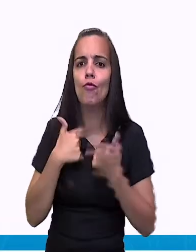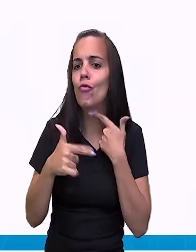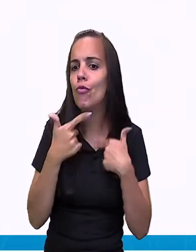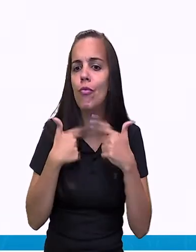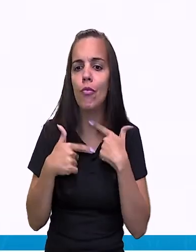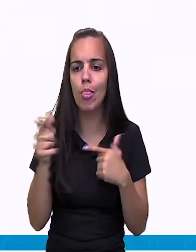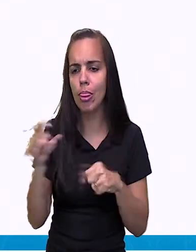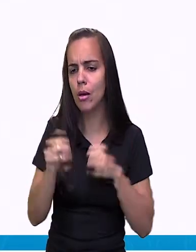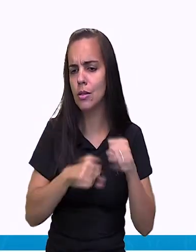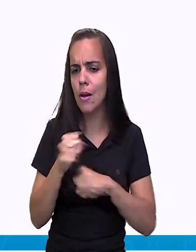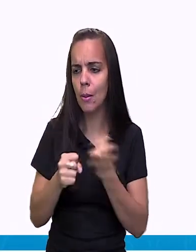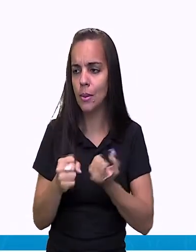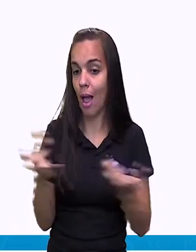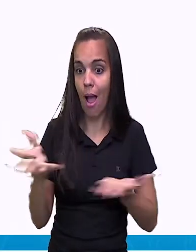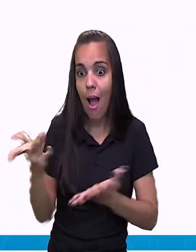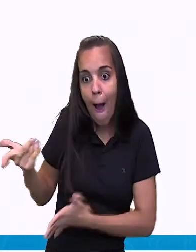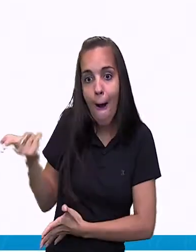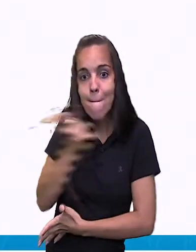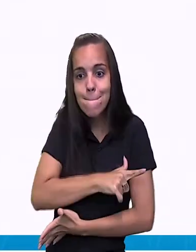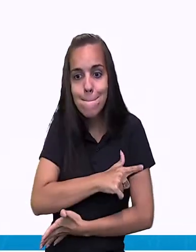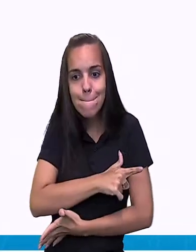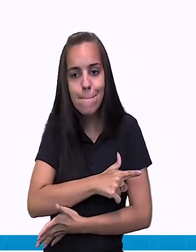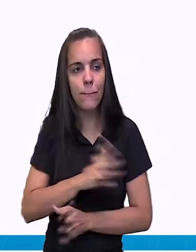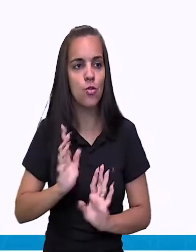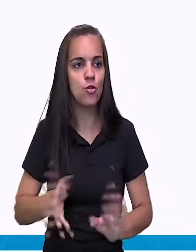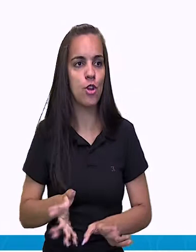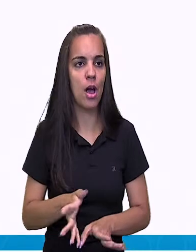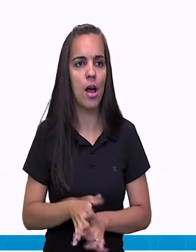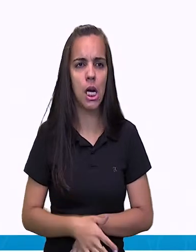a bicicleta que esperávamos